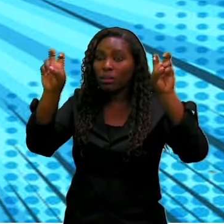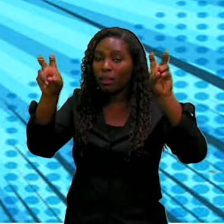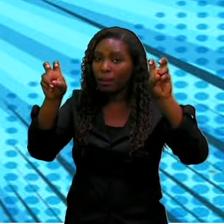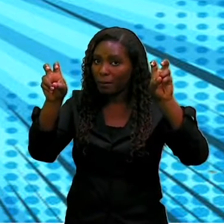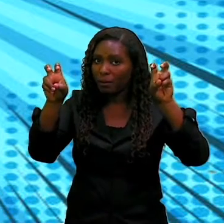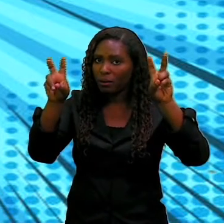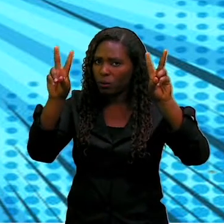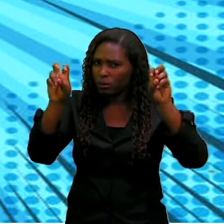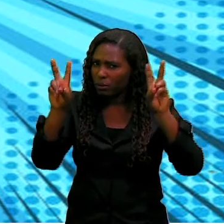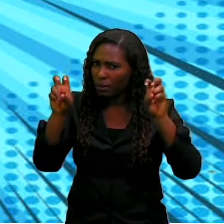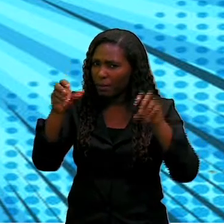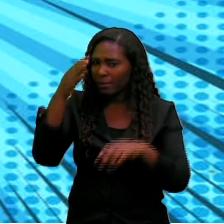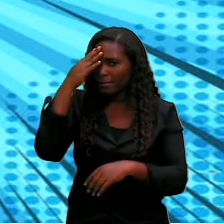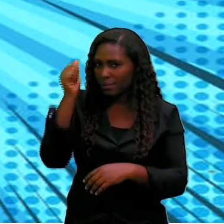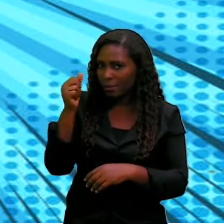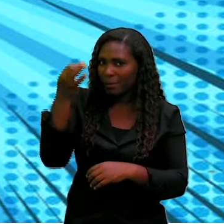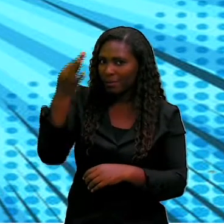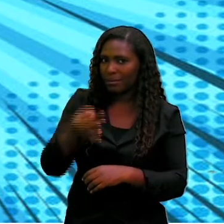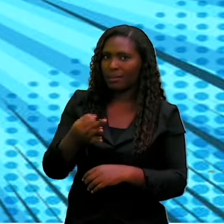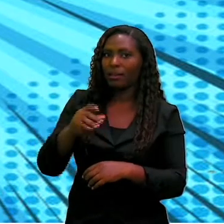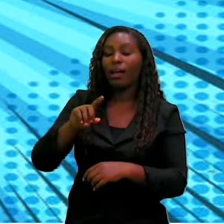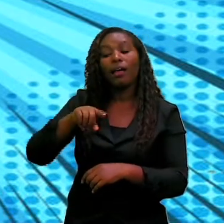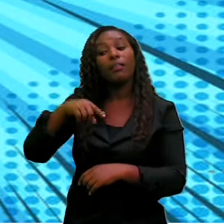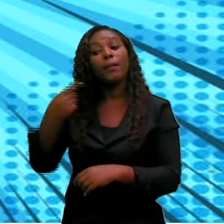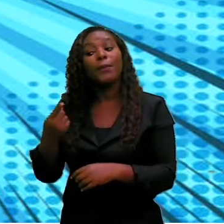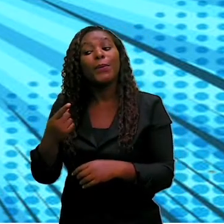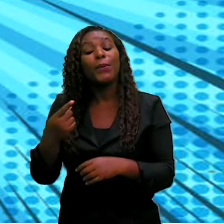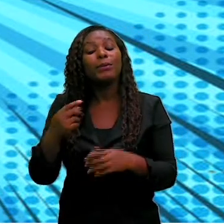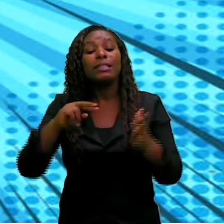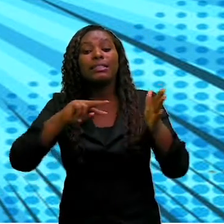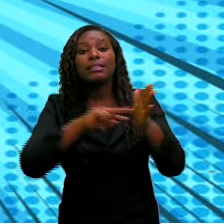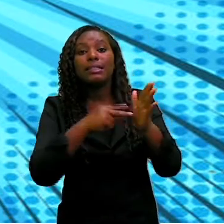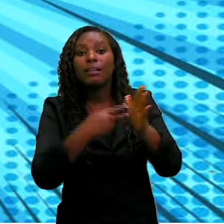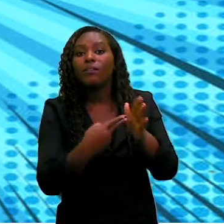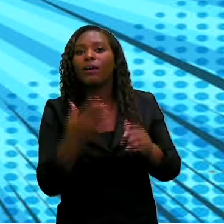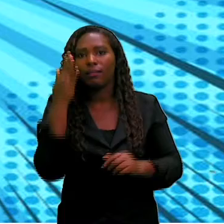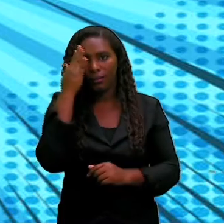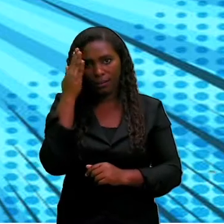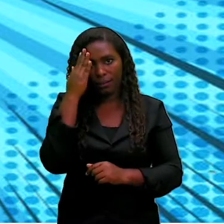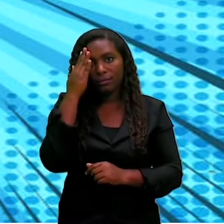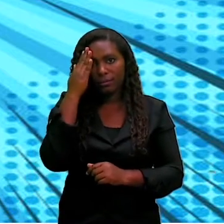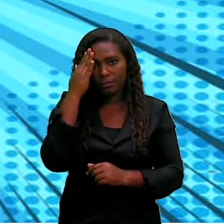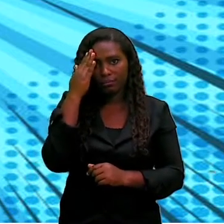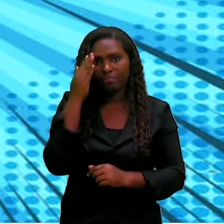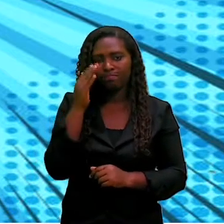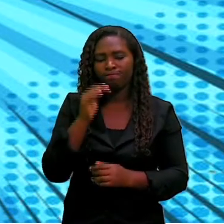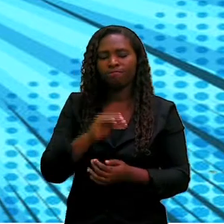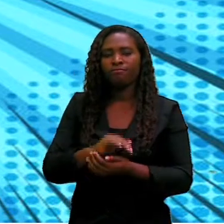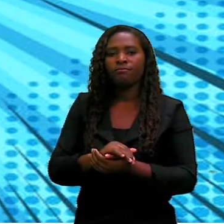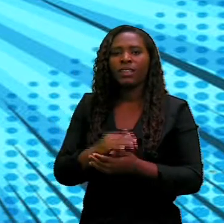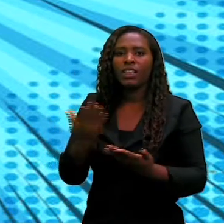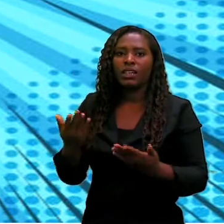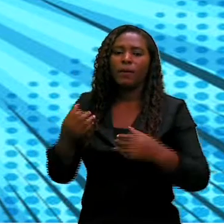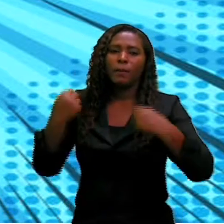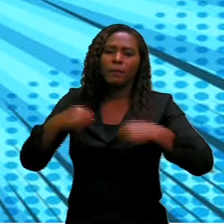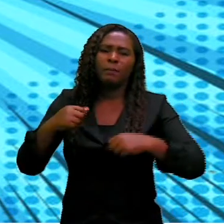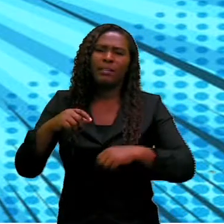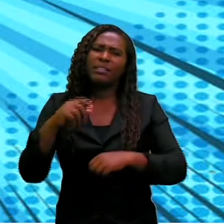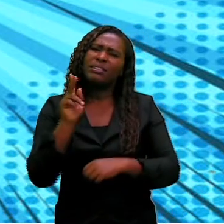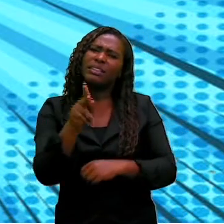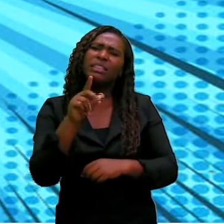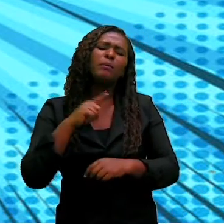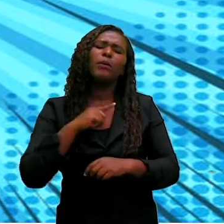preciso explicar os elementos que compõem esse tipo de texto, sempre buscando associá-los ao tema.